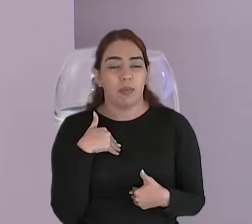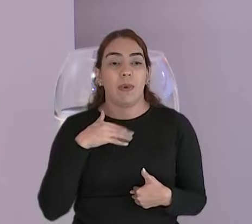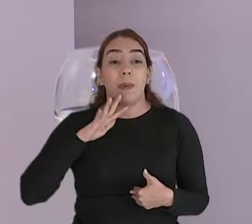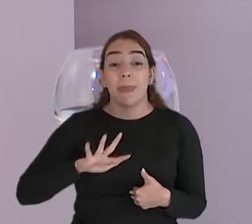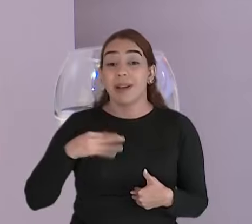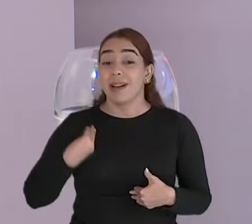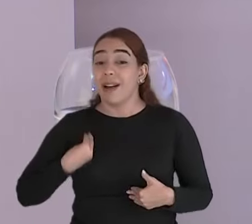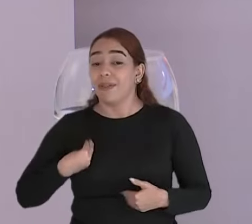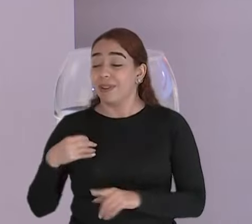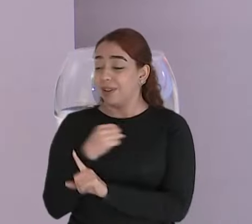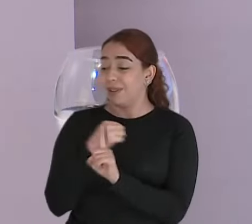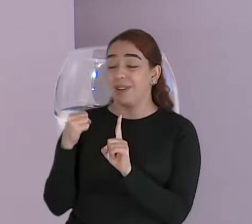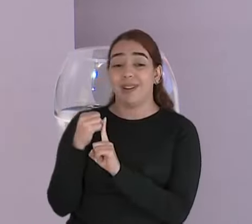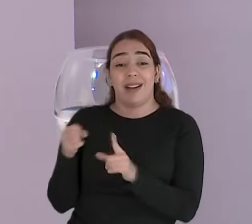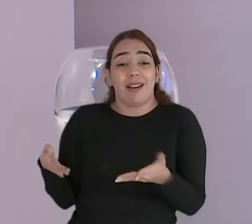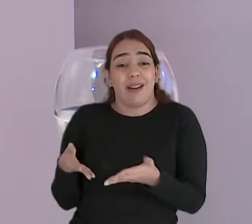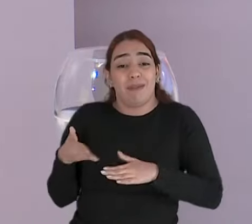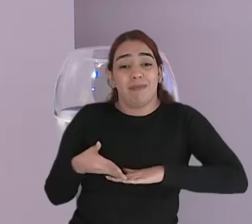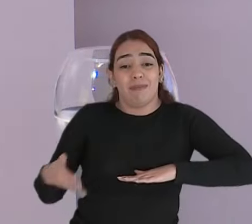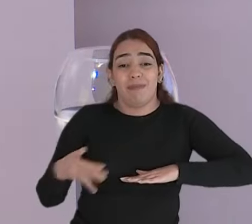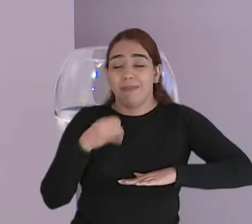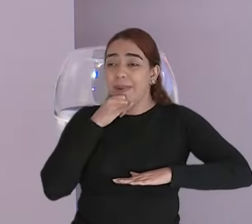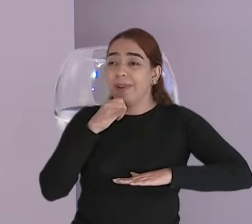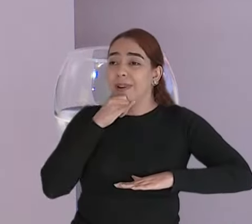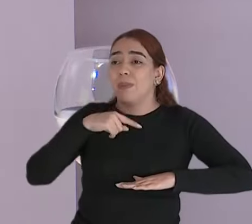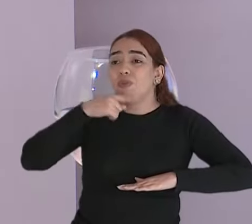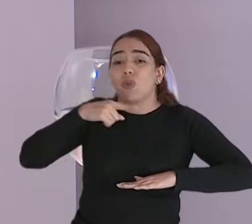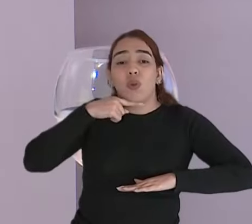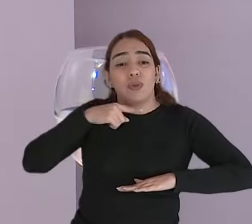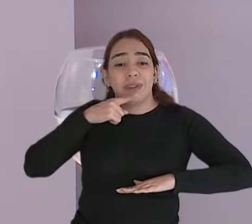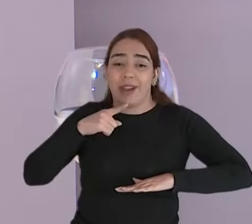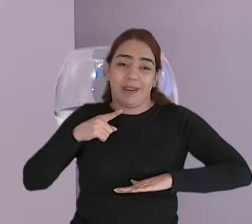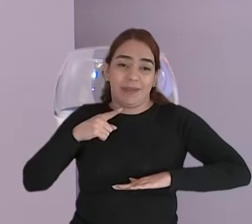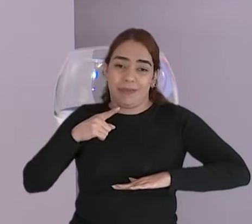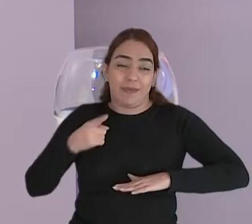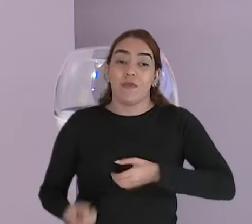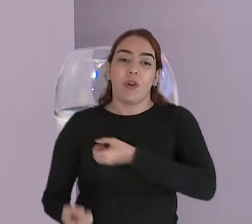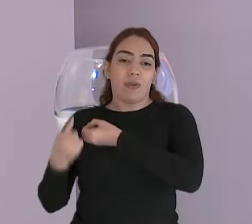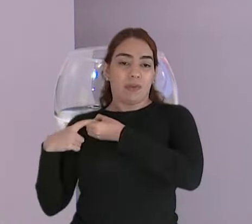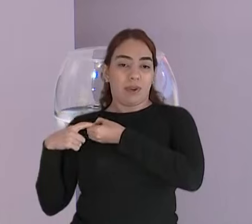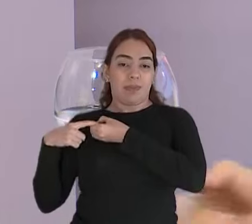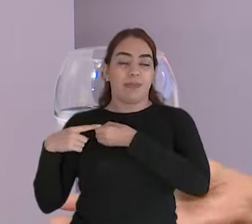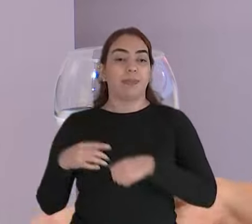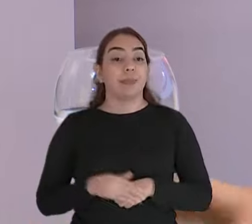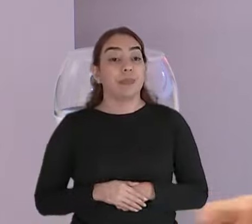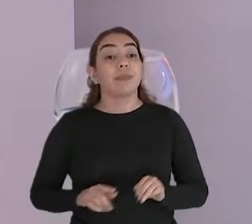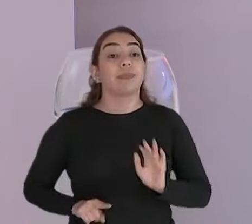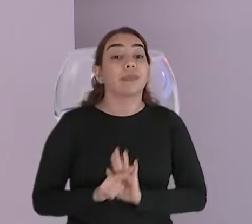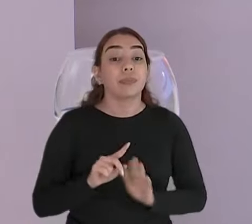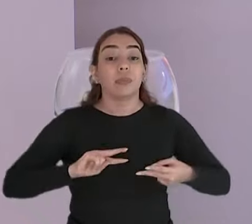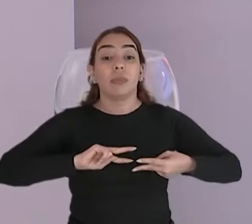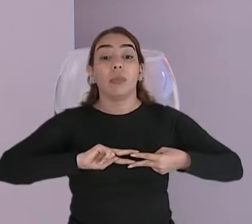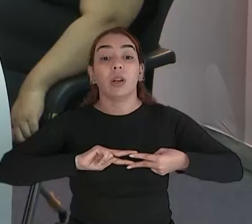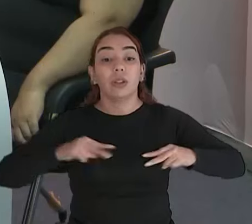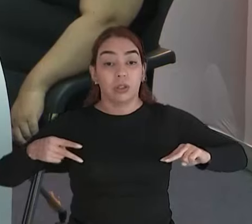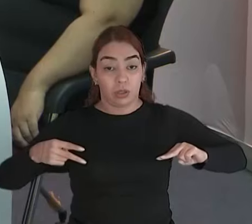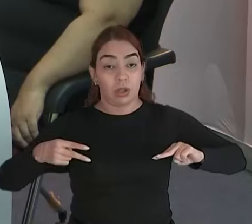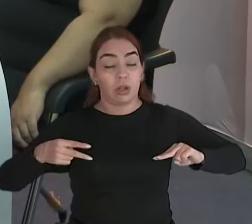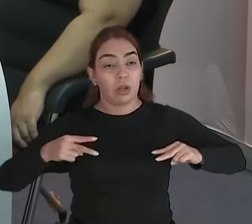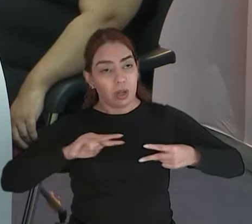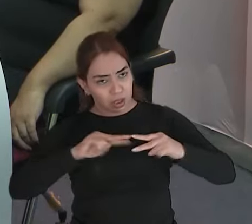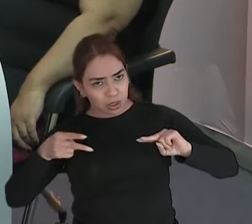moderna. É muito difícil a gente separar algumas coisas da vida moderna. Tem uma condição genética, né? Por exemplo, sim. A ciência já